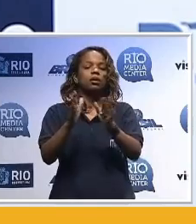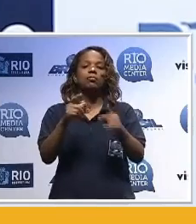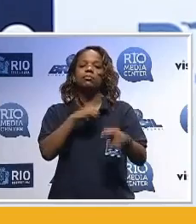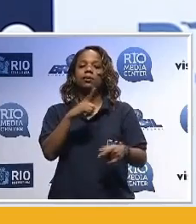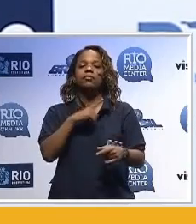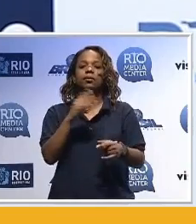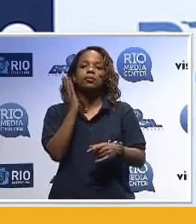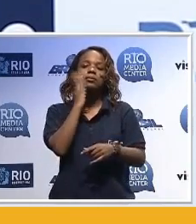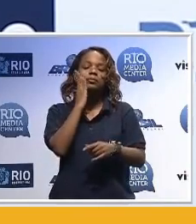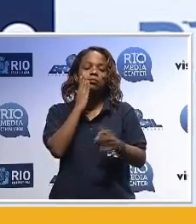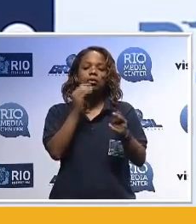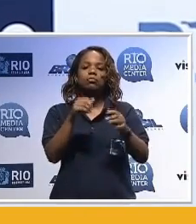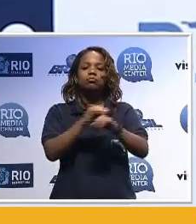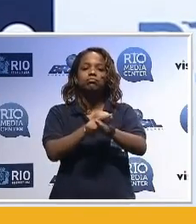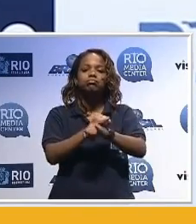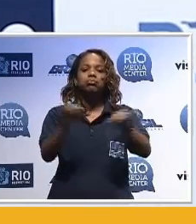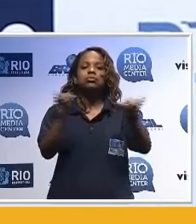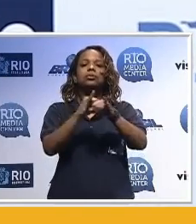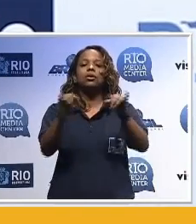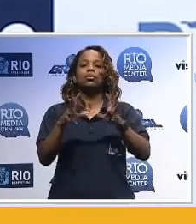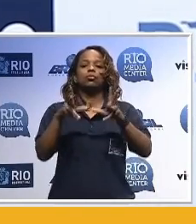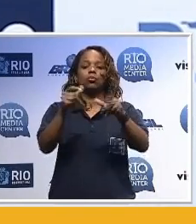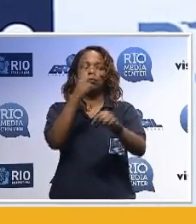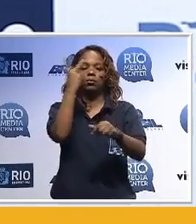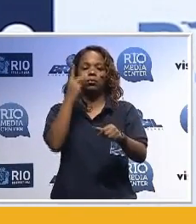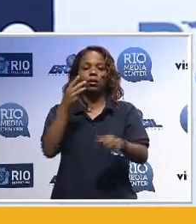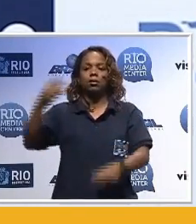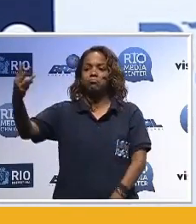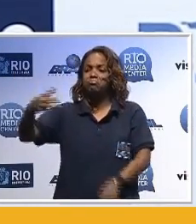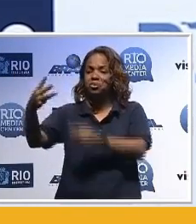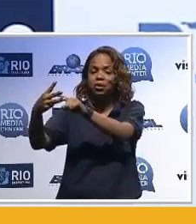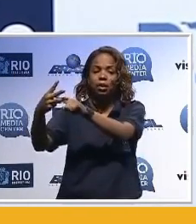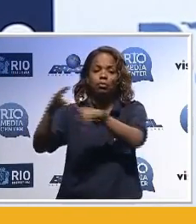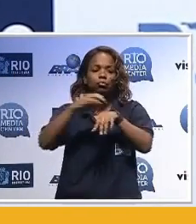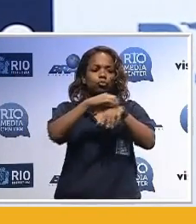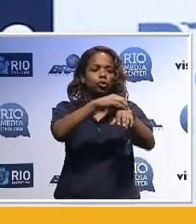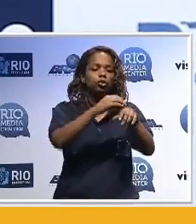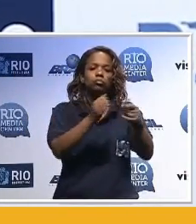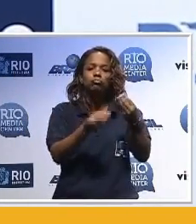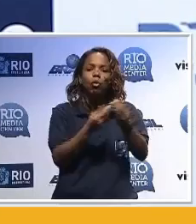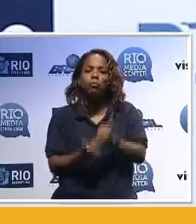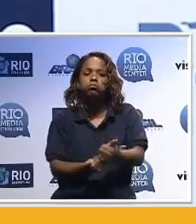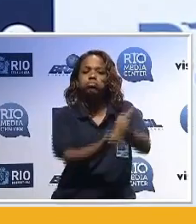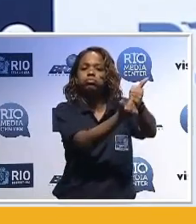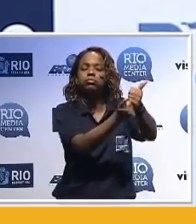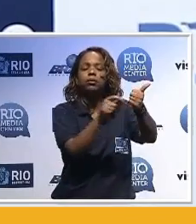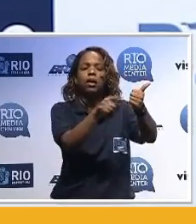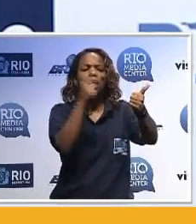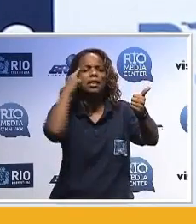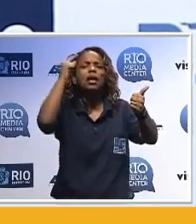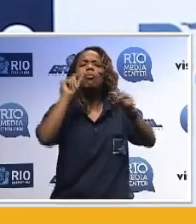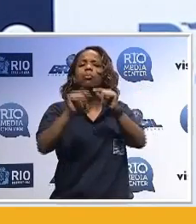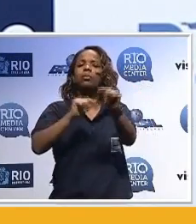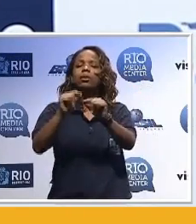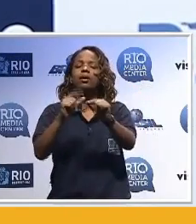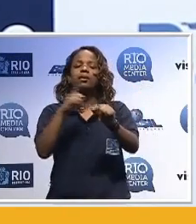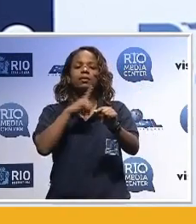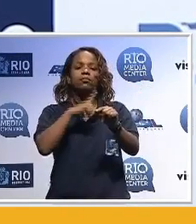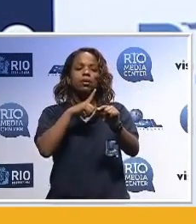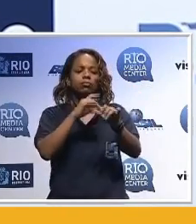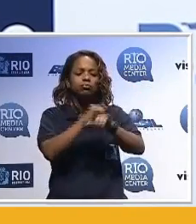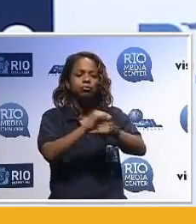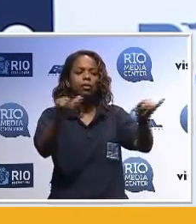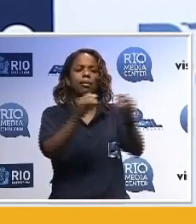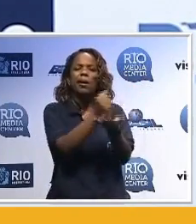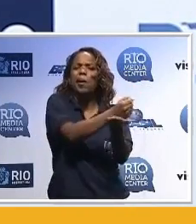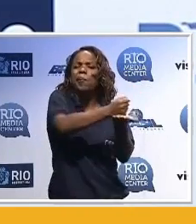dicas, ele é dirigido aos prestadores de serviços turísticos. A ideia dele é levar dicas básicas